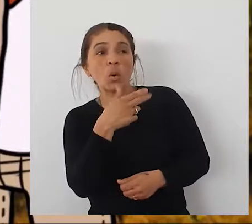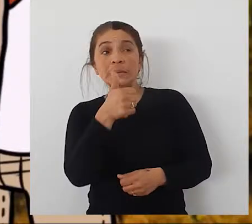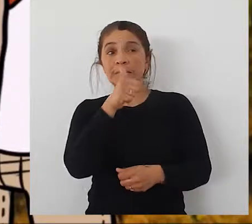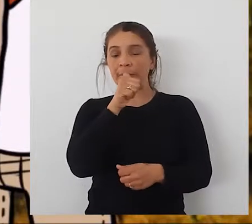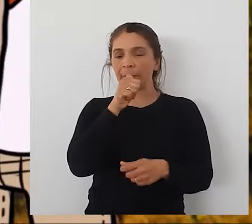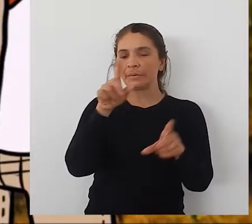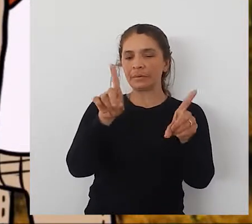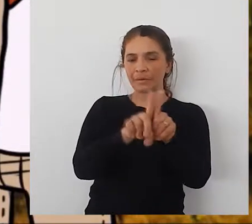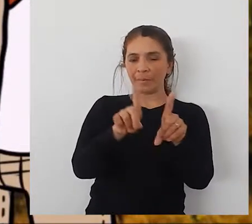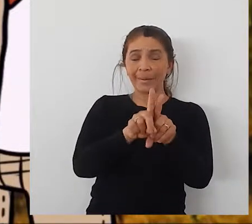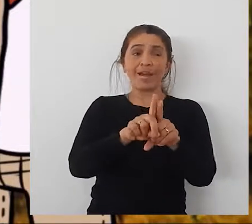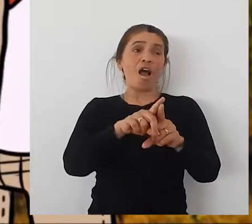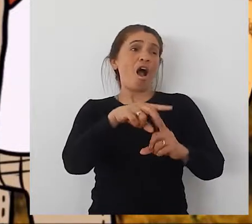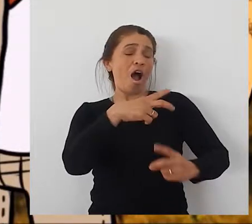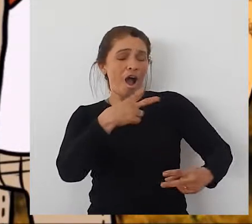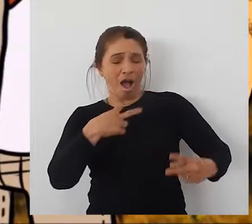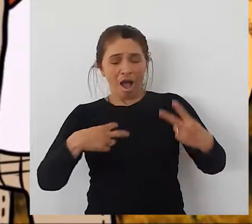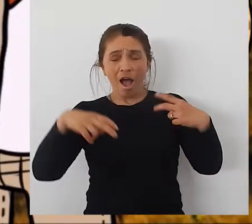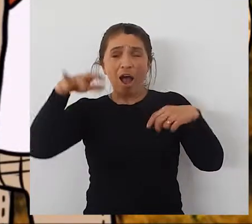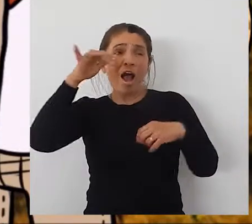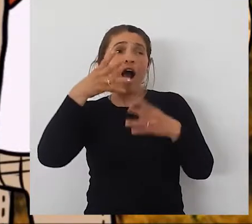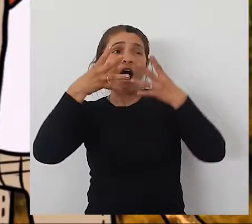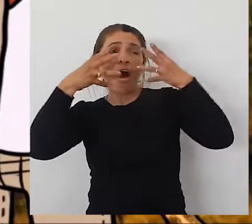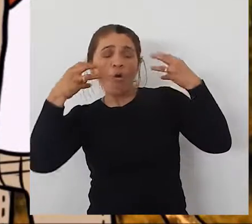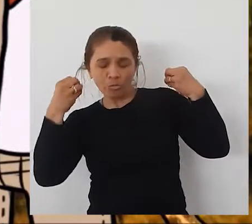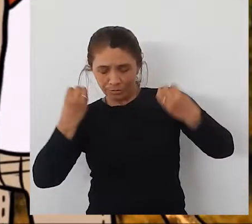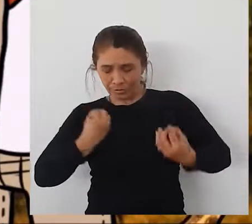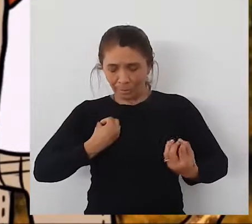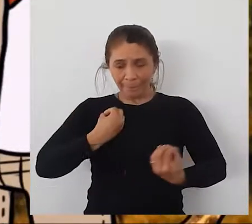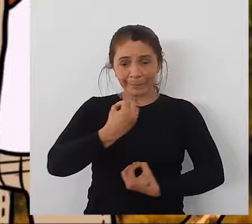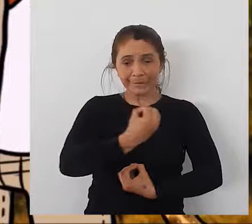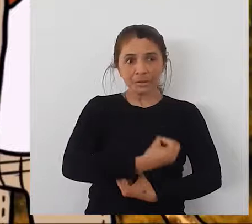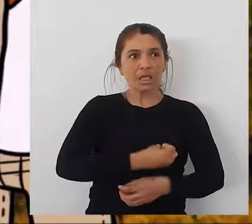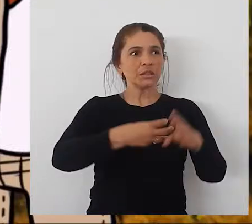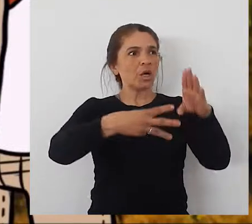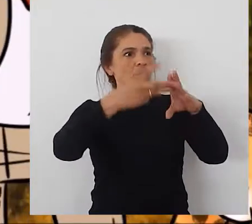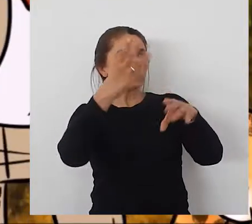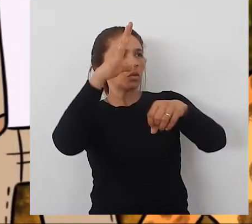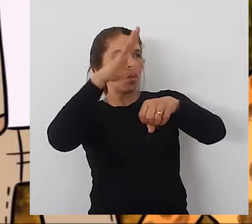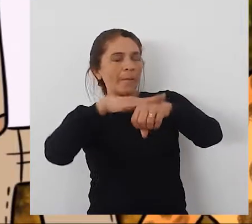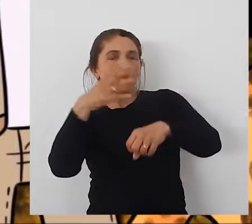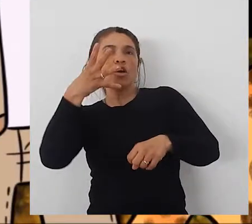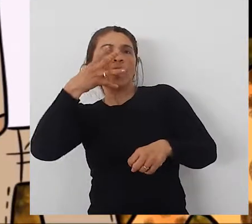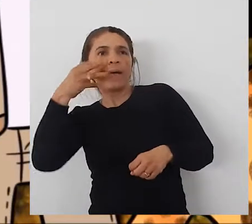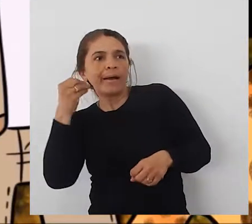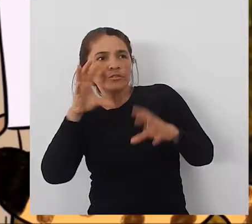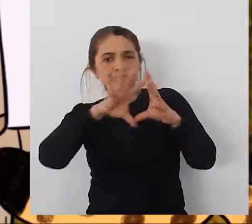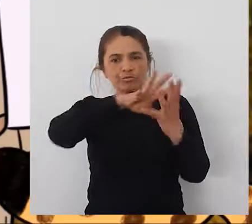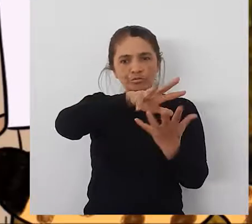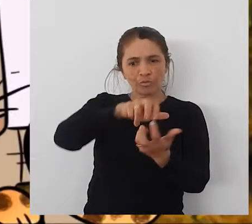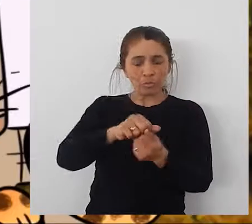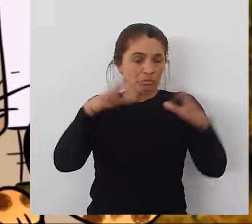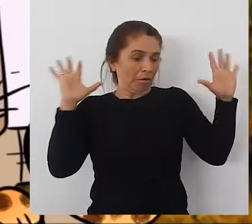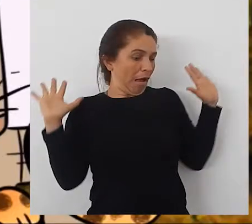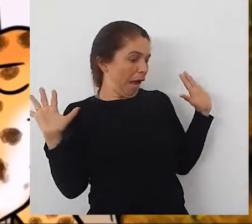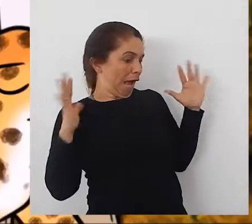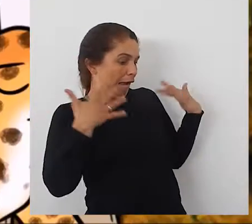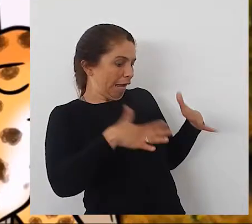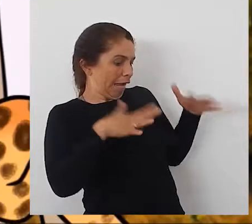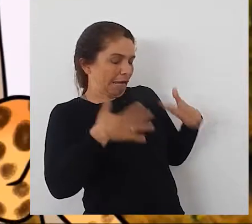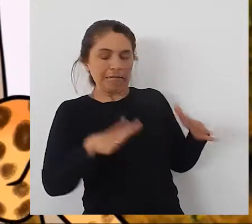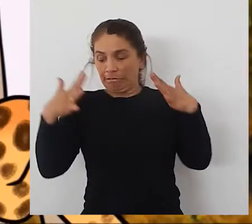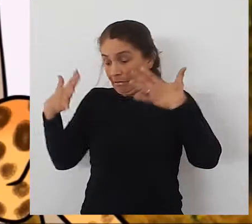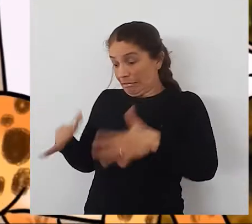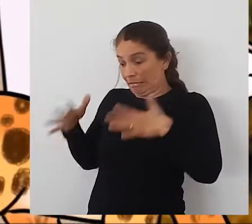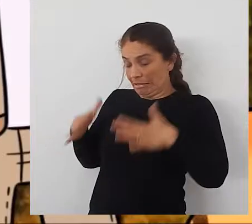bebidas. Olha a onça pintada! É o terceiro maior felino do mundo. Ai! Sai daqui,